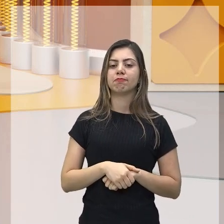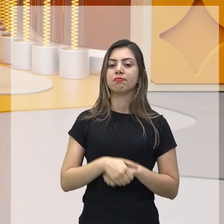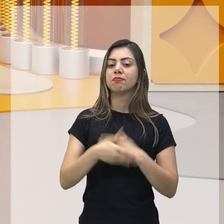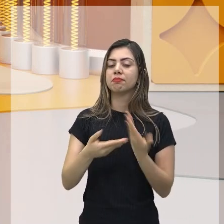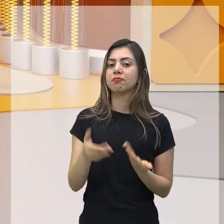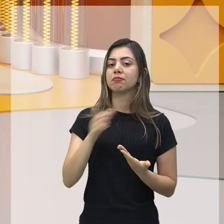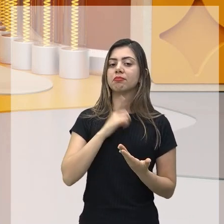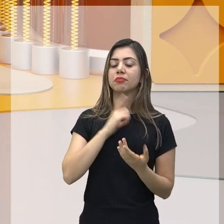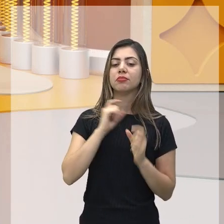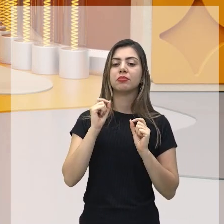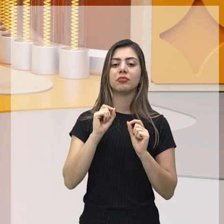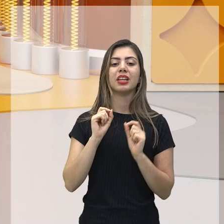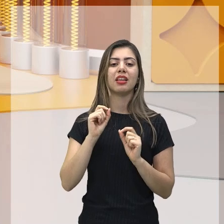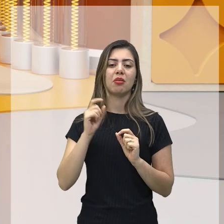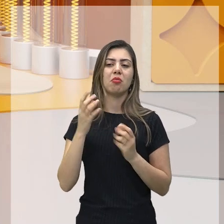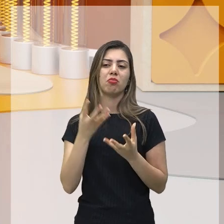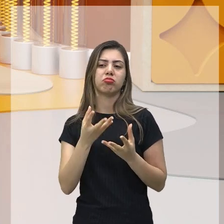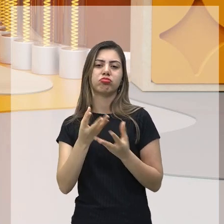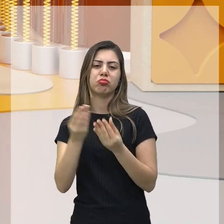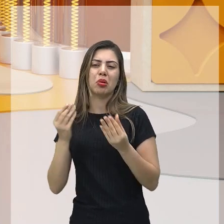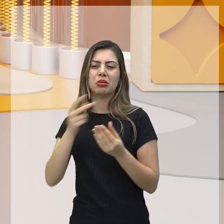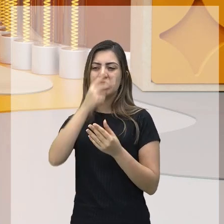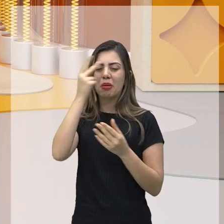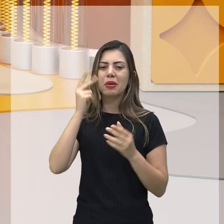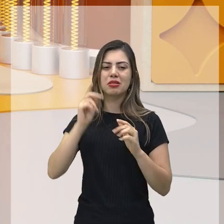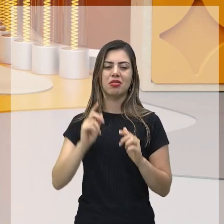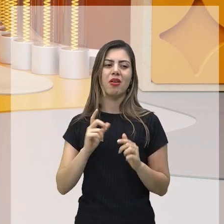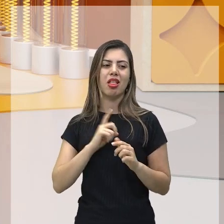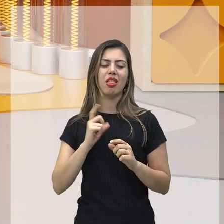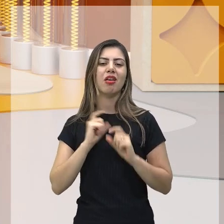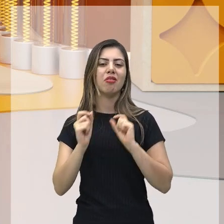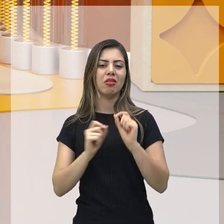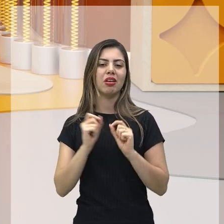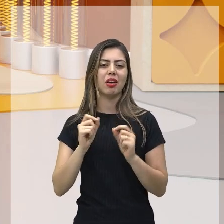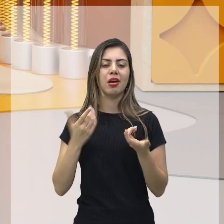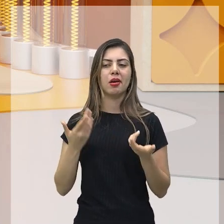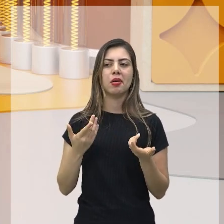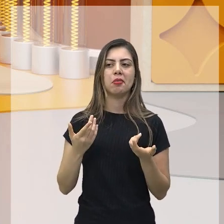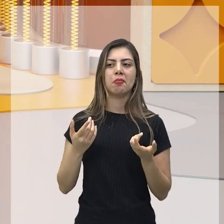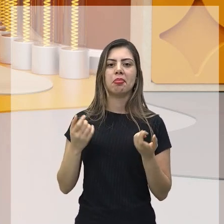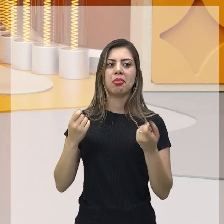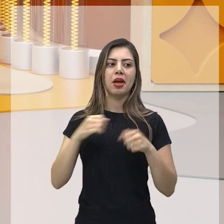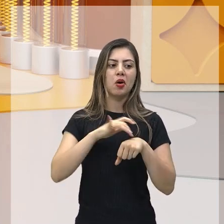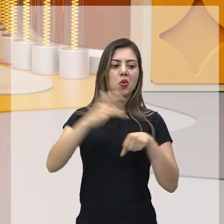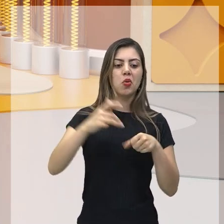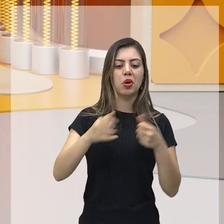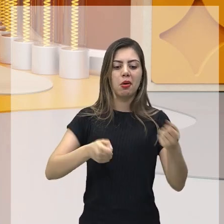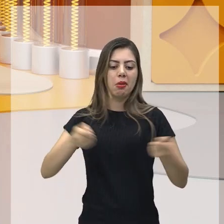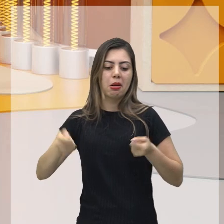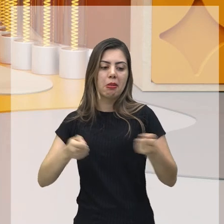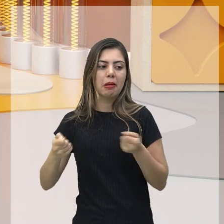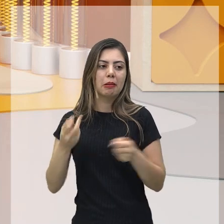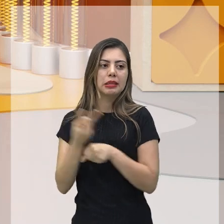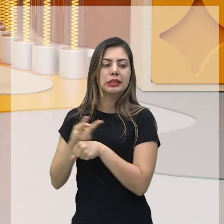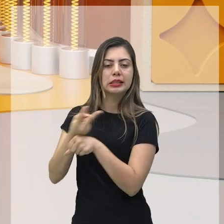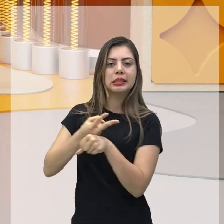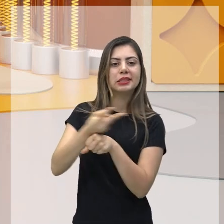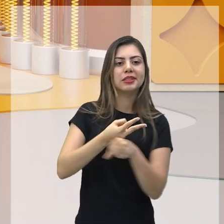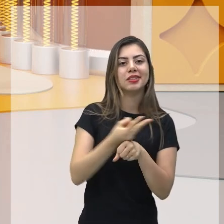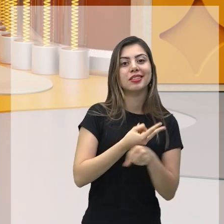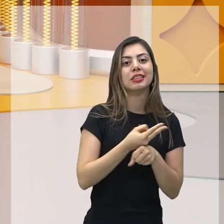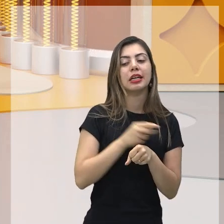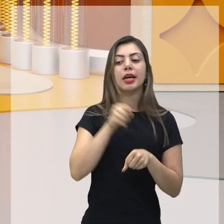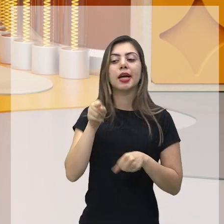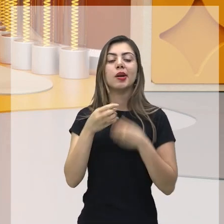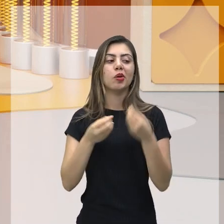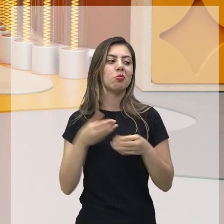ação predatória de muitos seringueiros, de muitos garimpeiros, que invadem muitas das